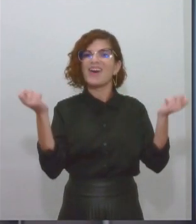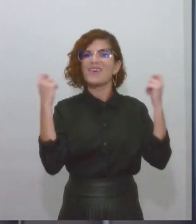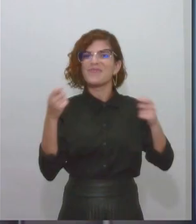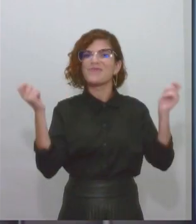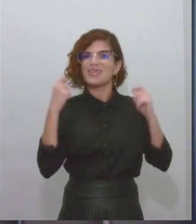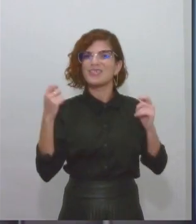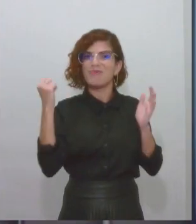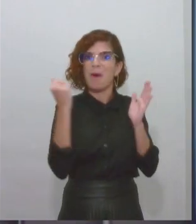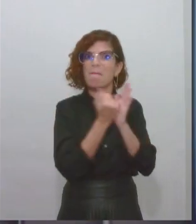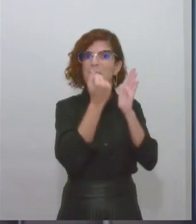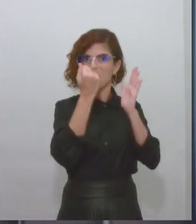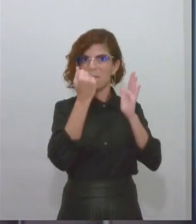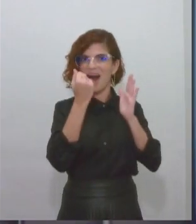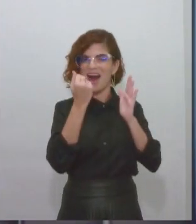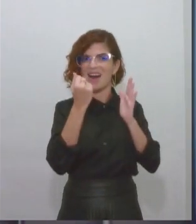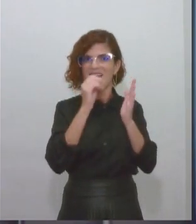Estado?